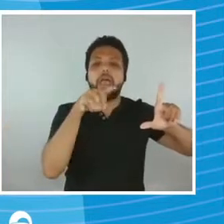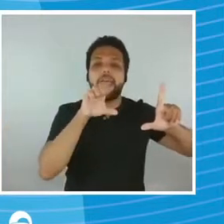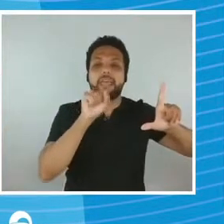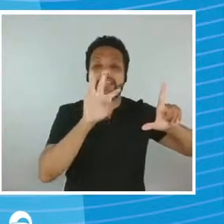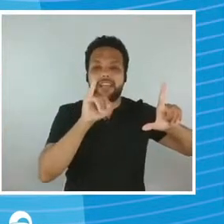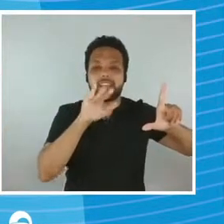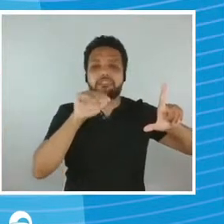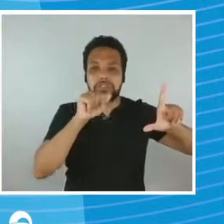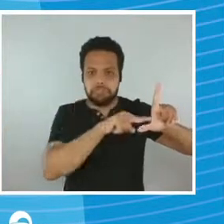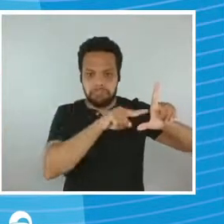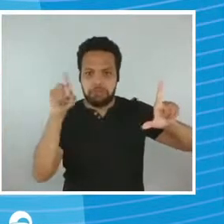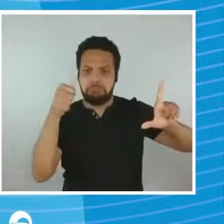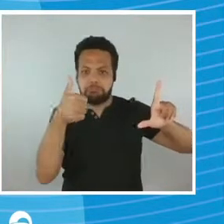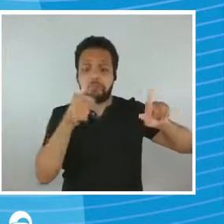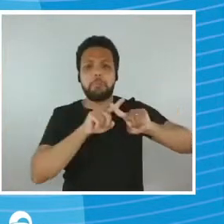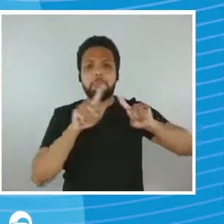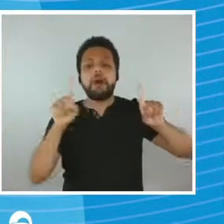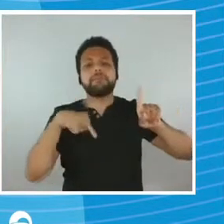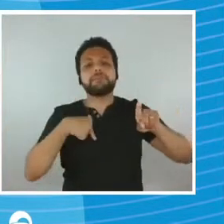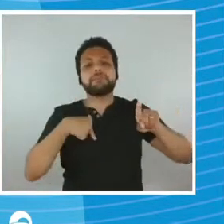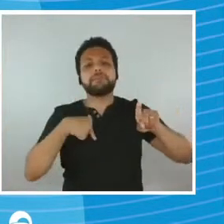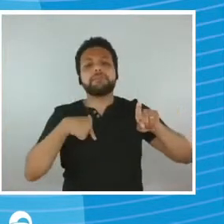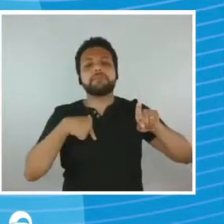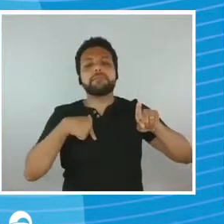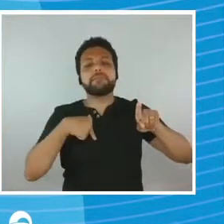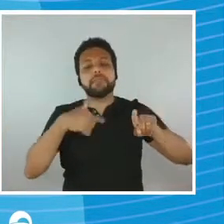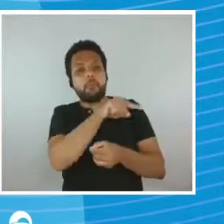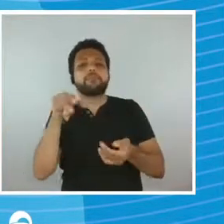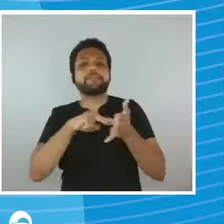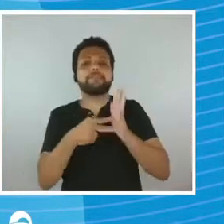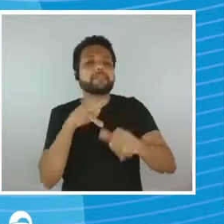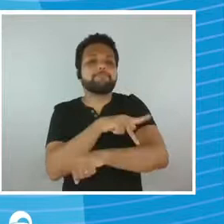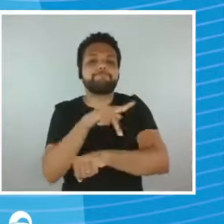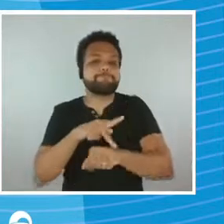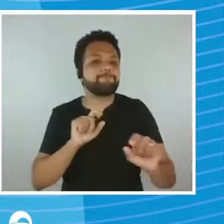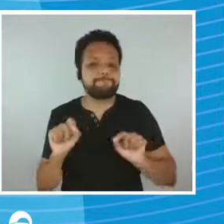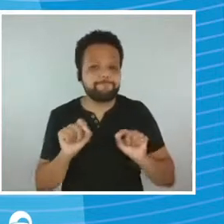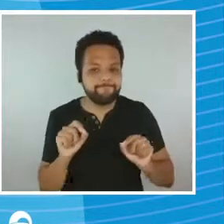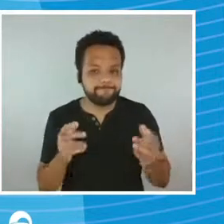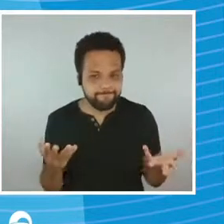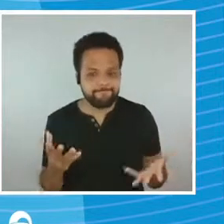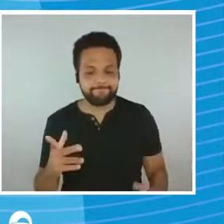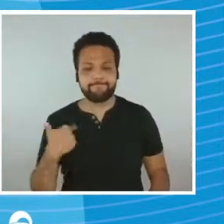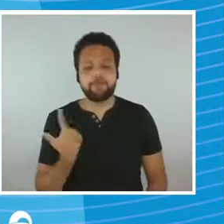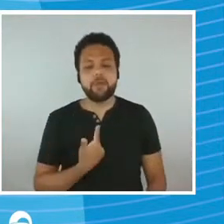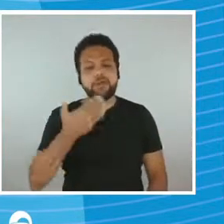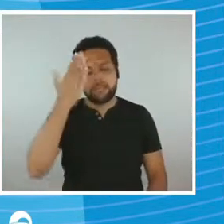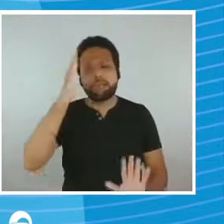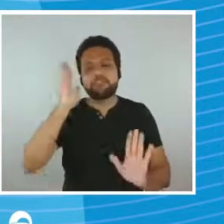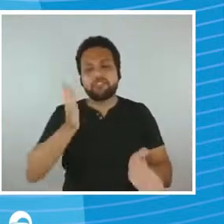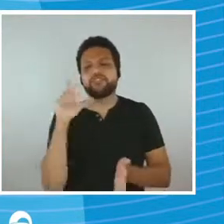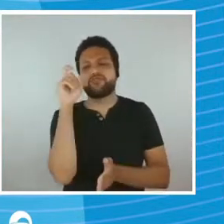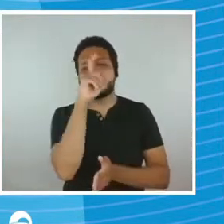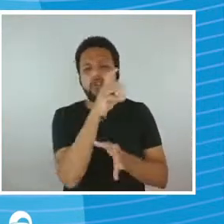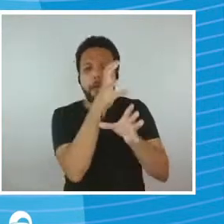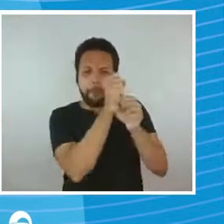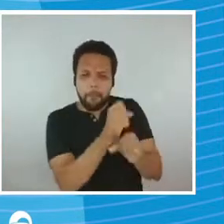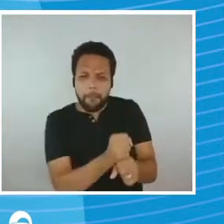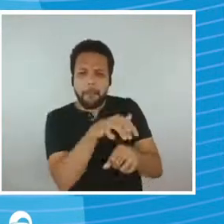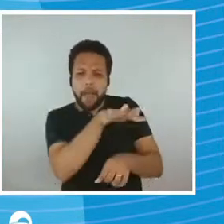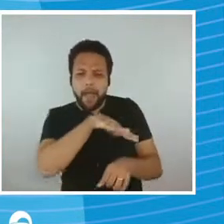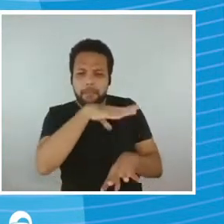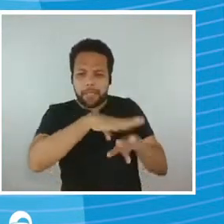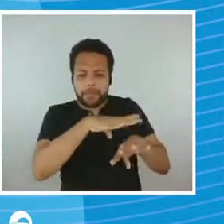deles. Então, dizer que eu estou no meio da escala significa que algumas dificuldades aritméticas básicas foram superadas, ou